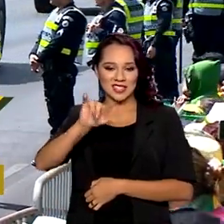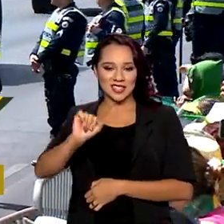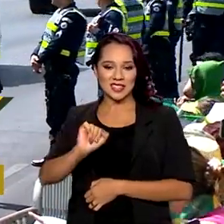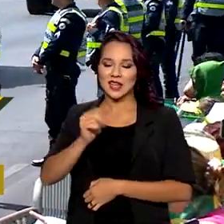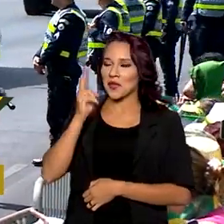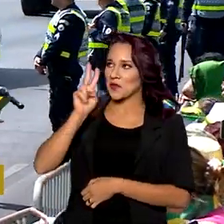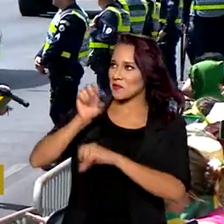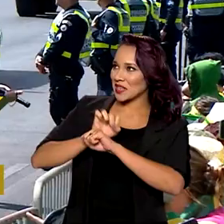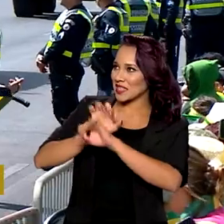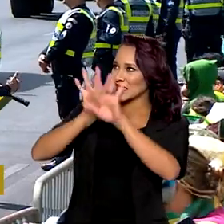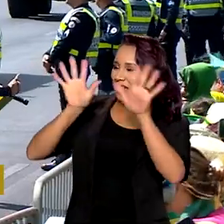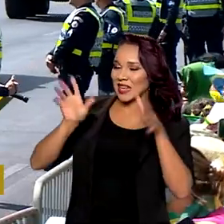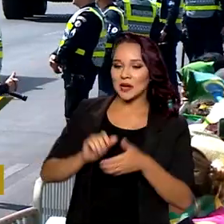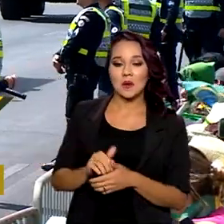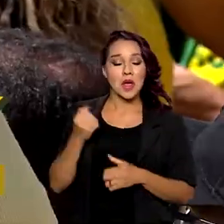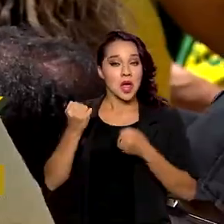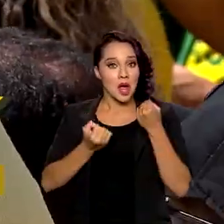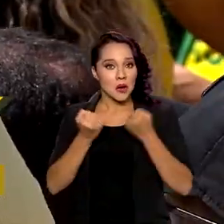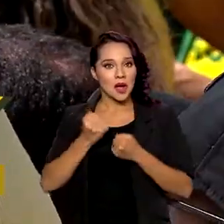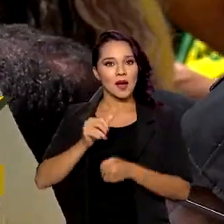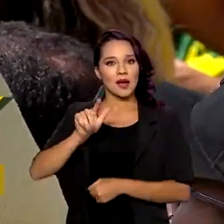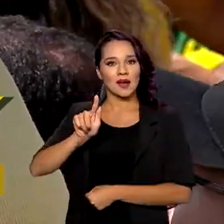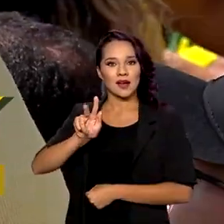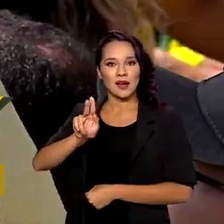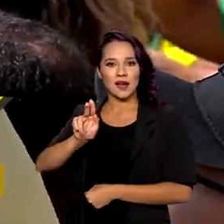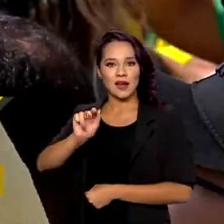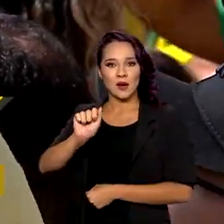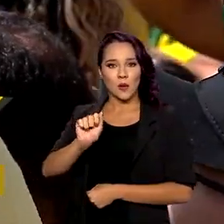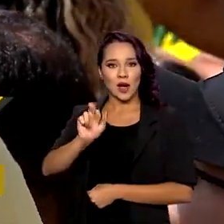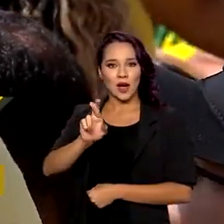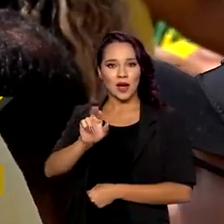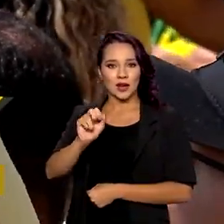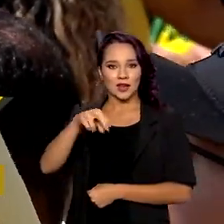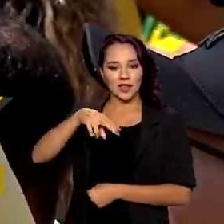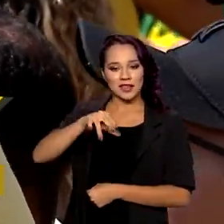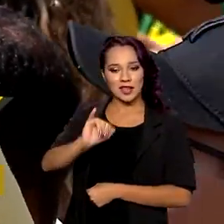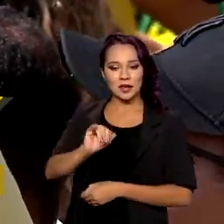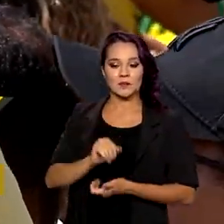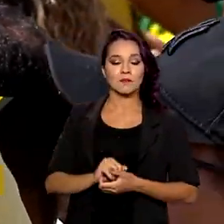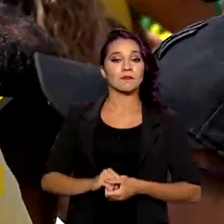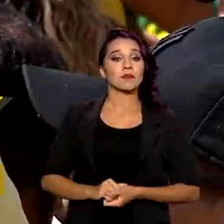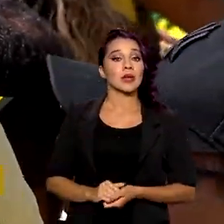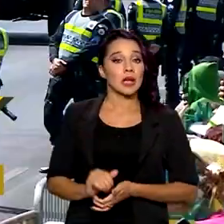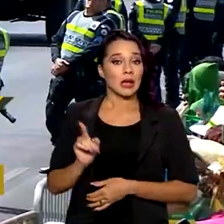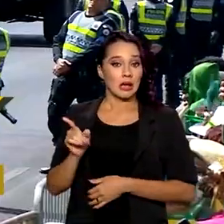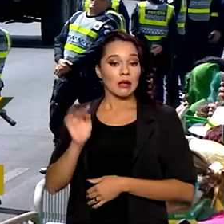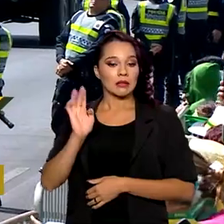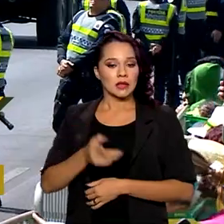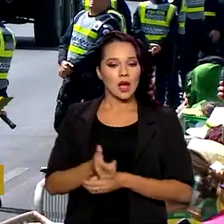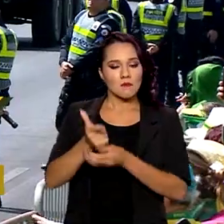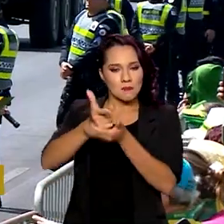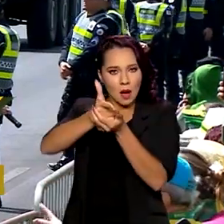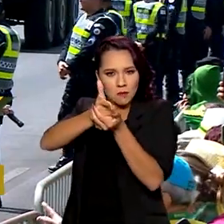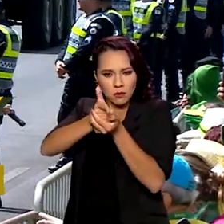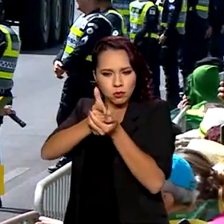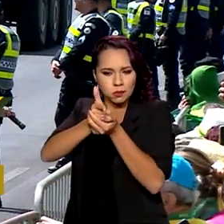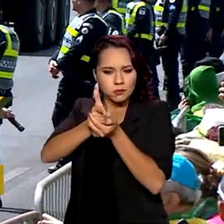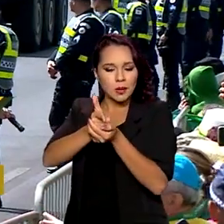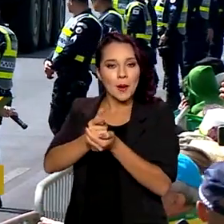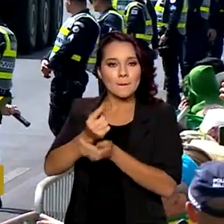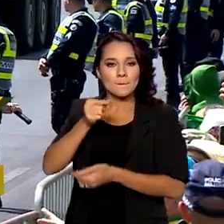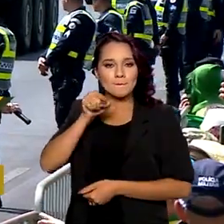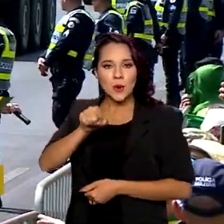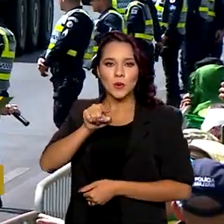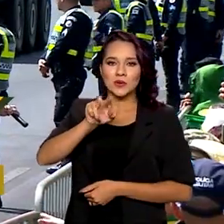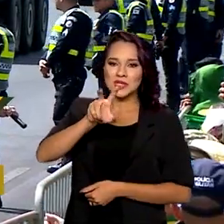imagem. Com a viatura Guarani. Essa viatura ela acopla ou a metralhadora .50, como é o caso ali,